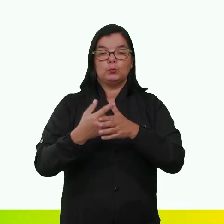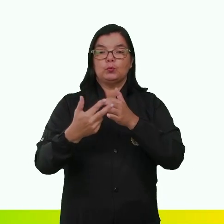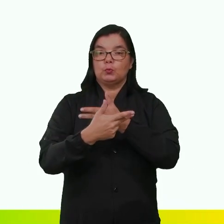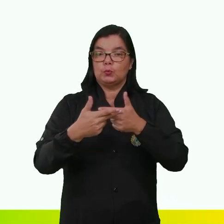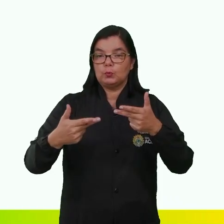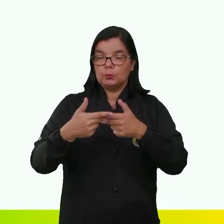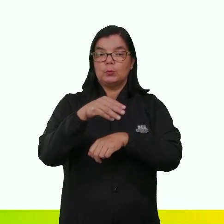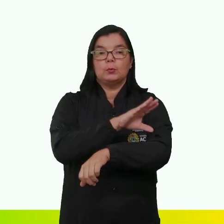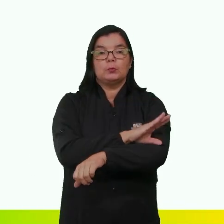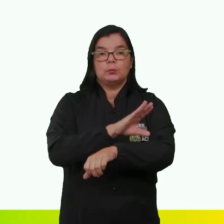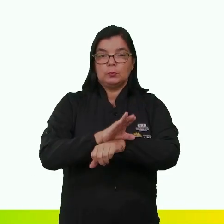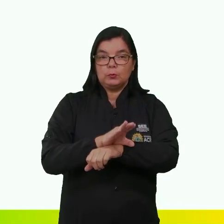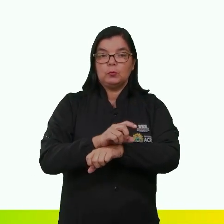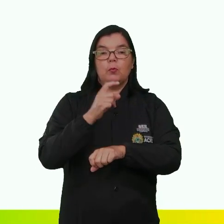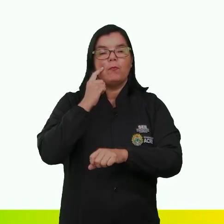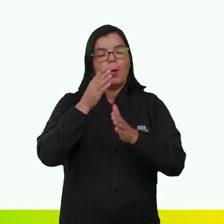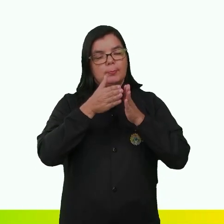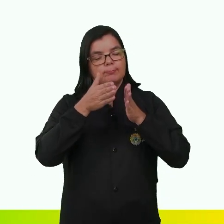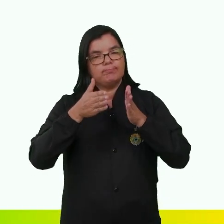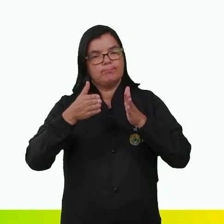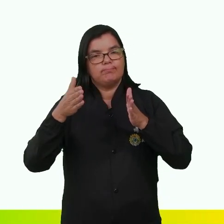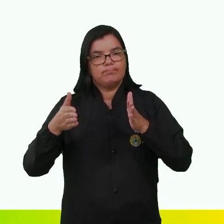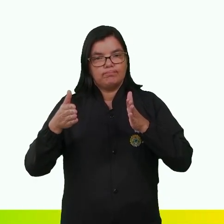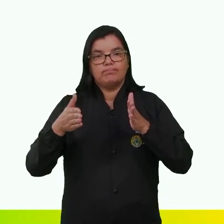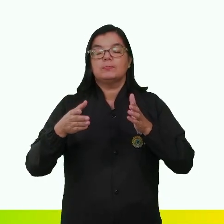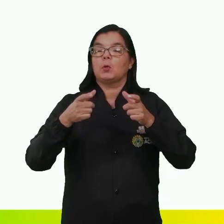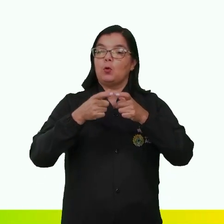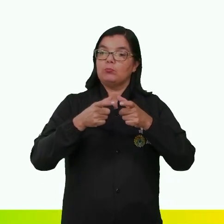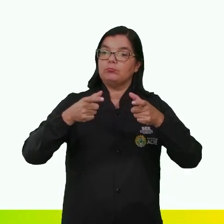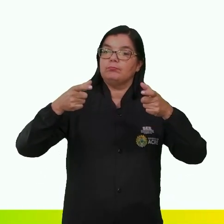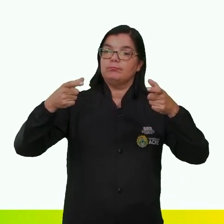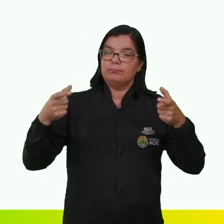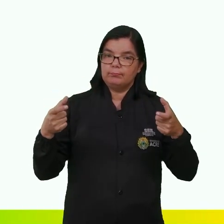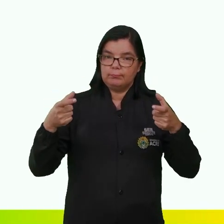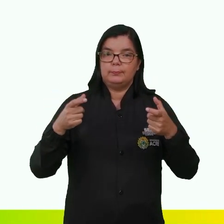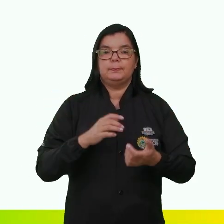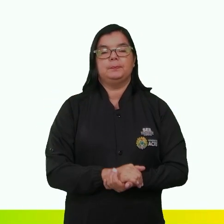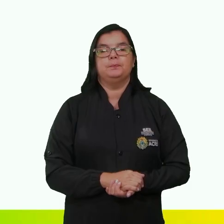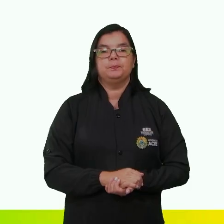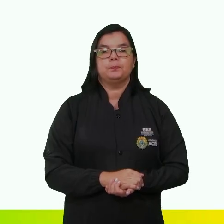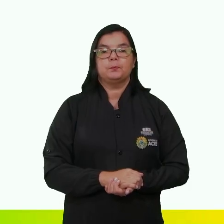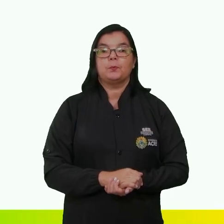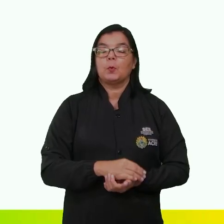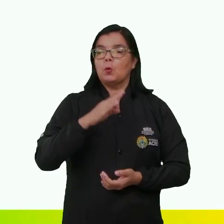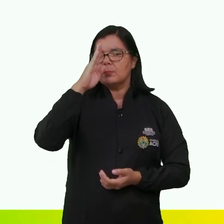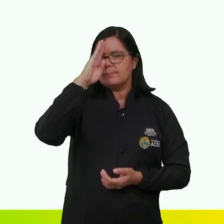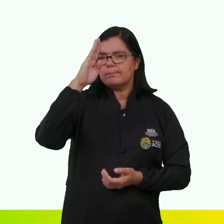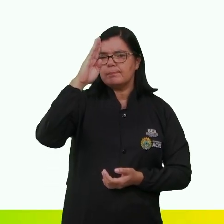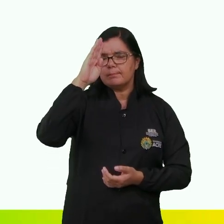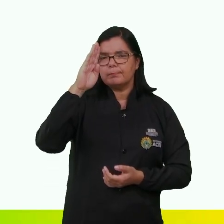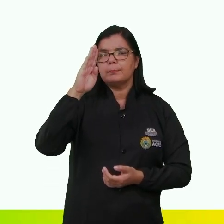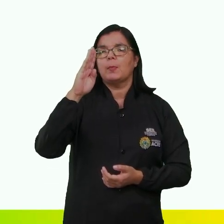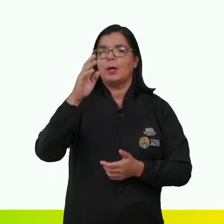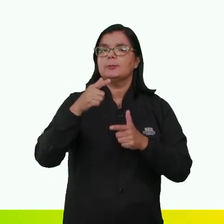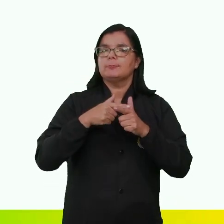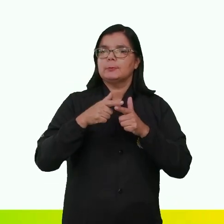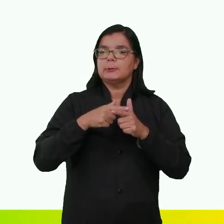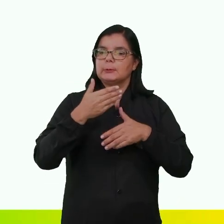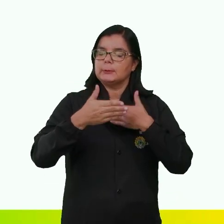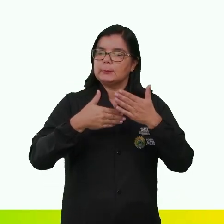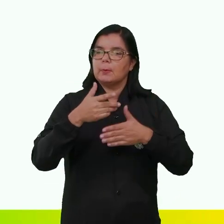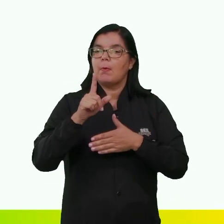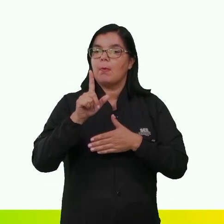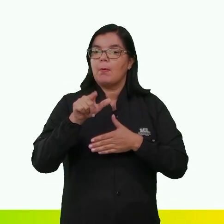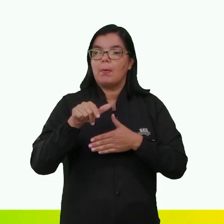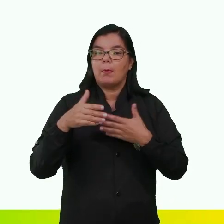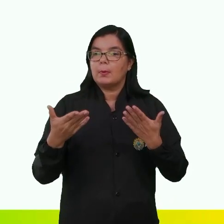consumo de bens culturais de forma padronizada e em larga escala. Um dos principais efeitos